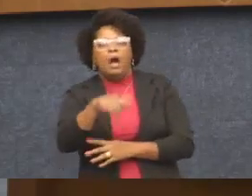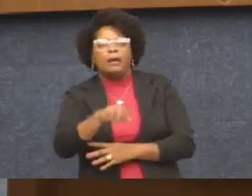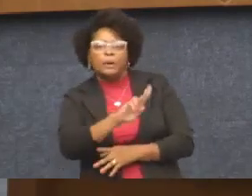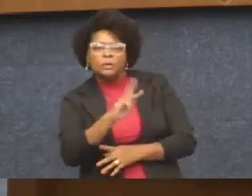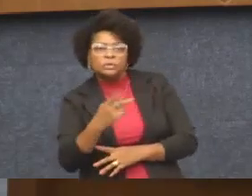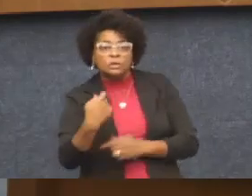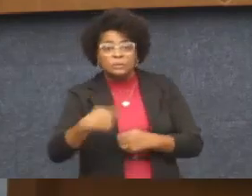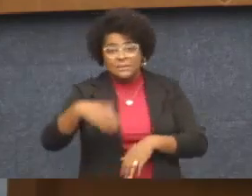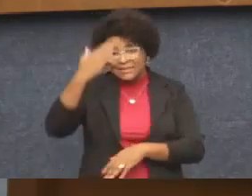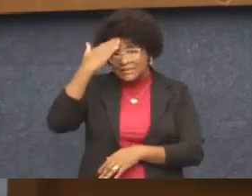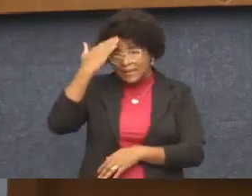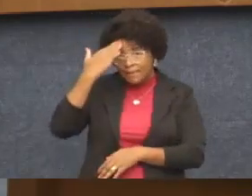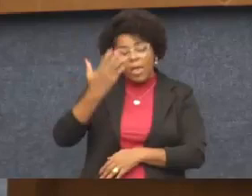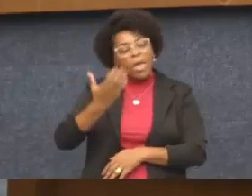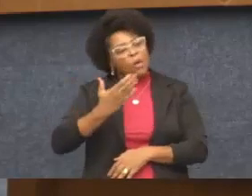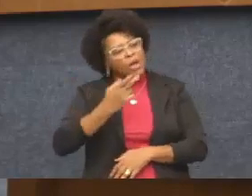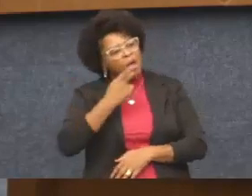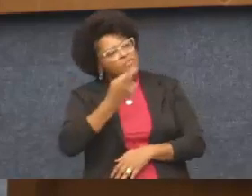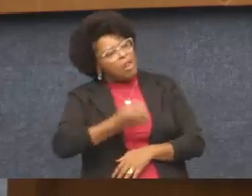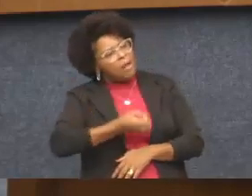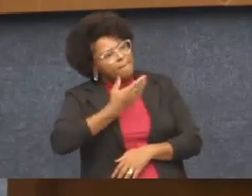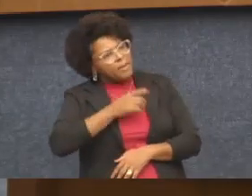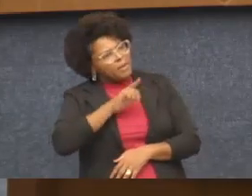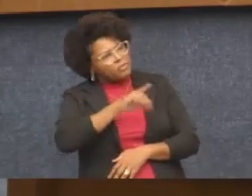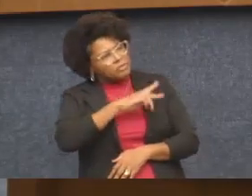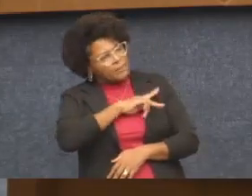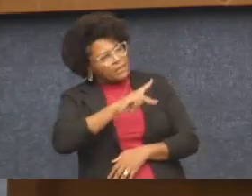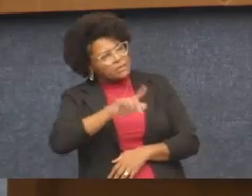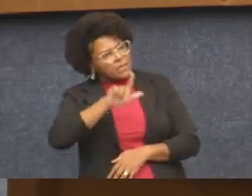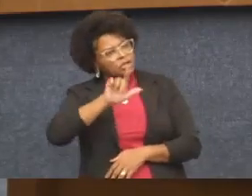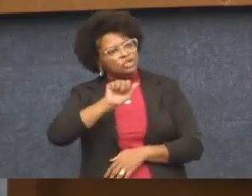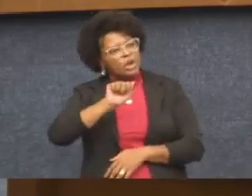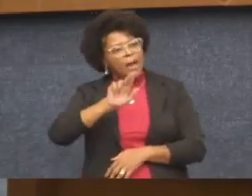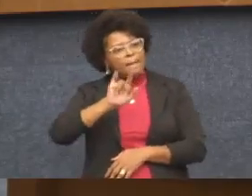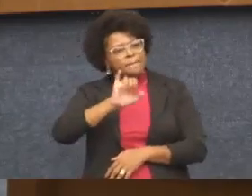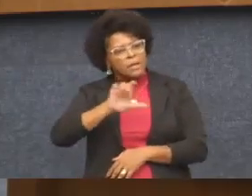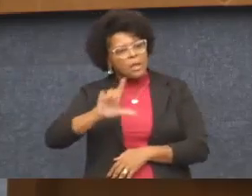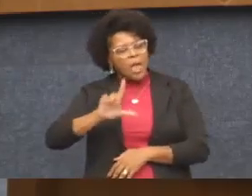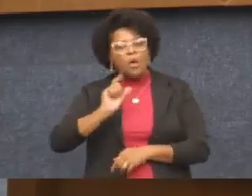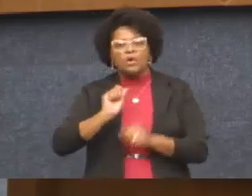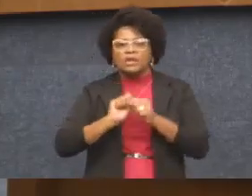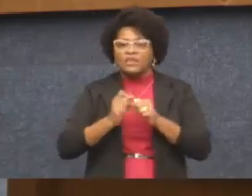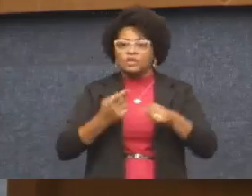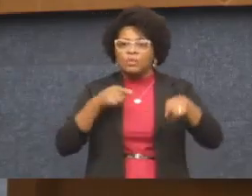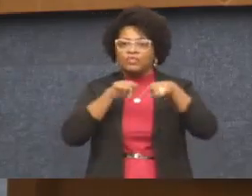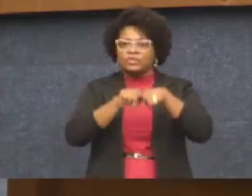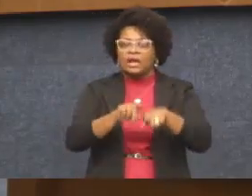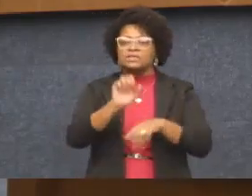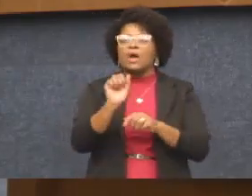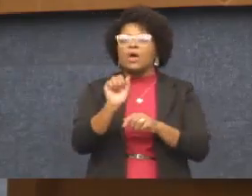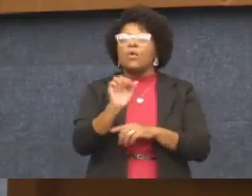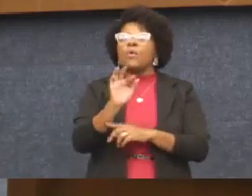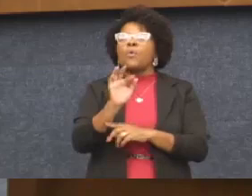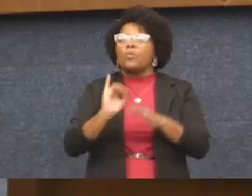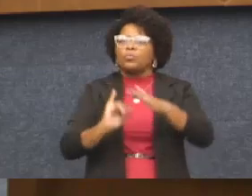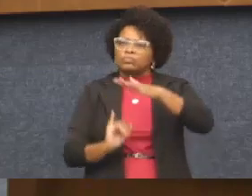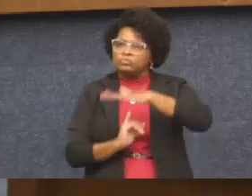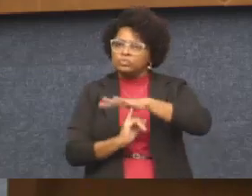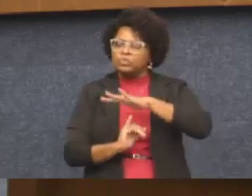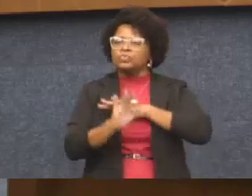inclusive quero elogiar o presidente Gabriel, que fez uma parceria com a Fundação Getúlio Vargas, Dom Cabral,